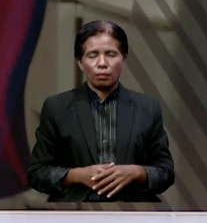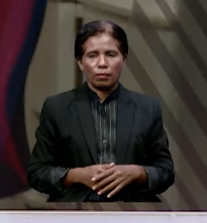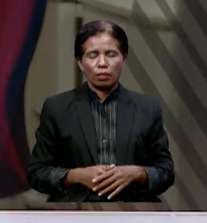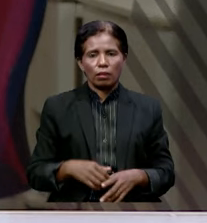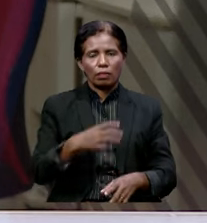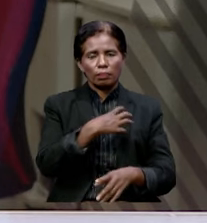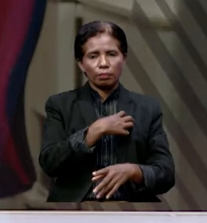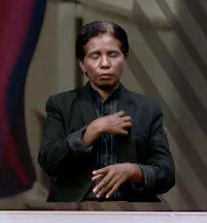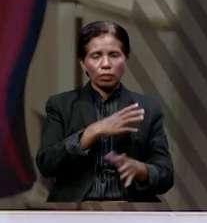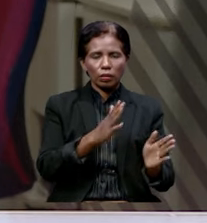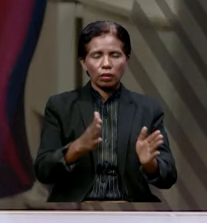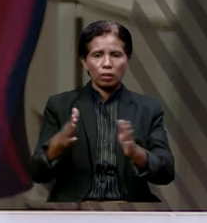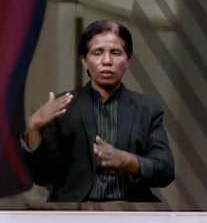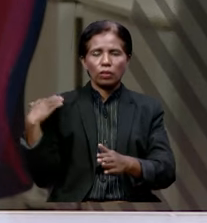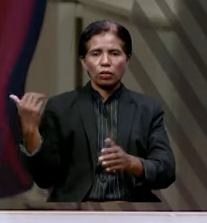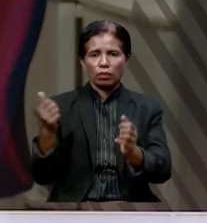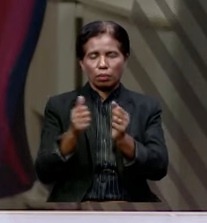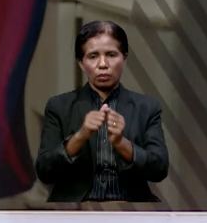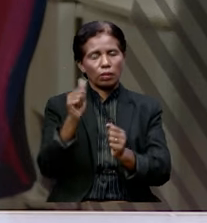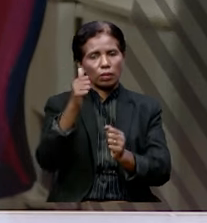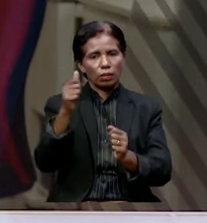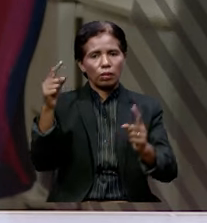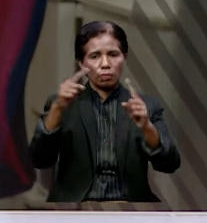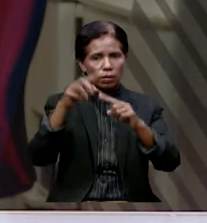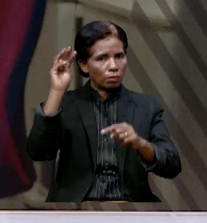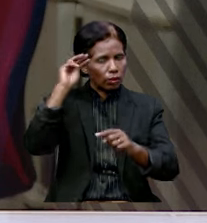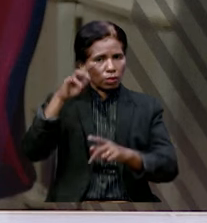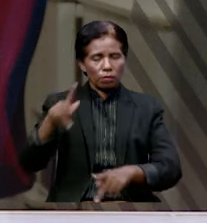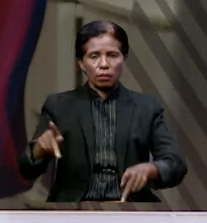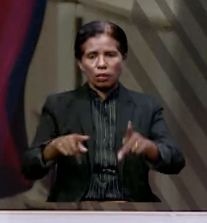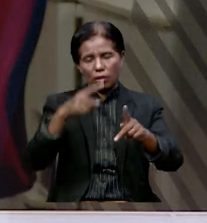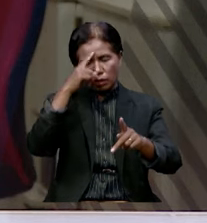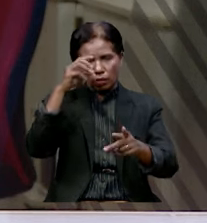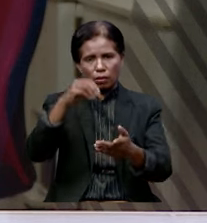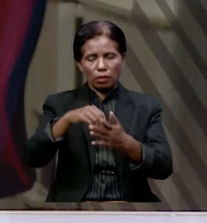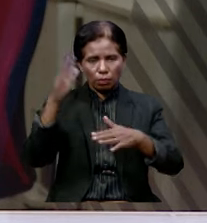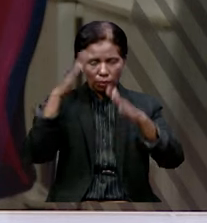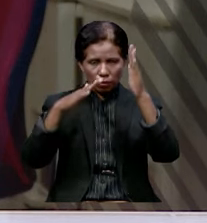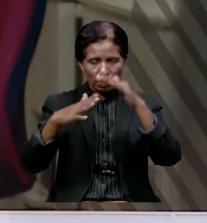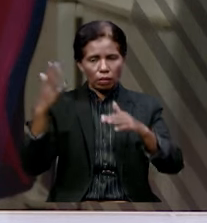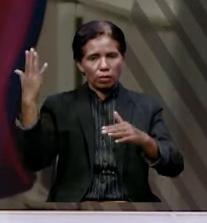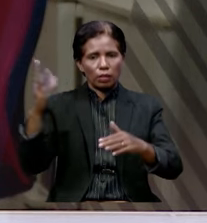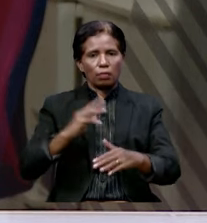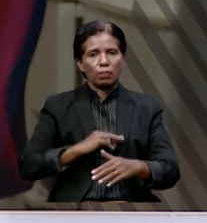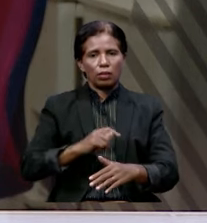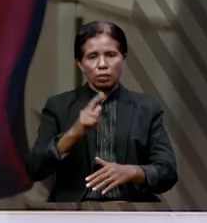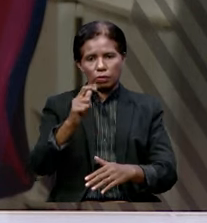Penitele processa una jovem na Insanulo, ba Ministério Público, tamba cria conflito e a Manatuto Vila.